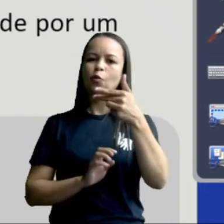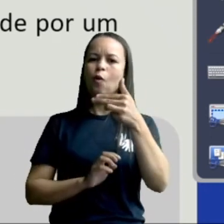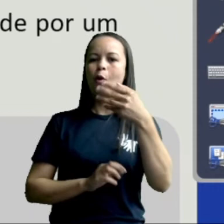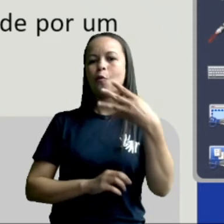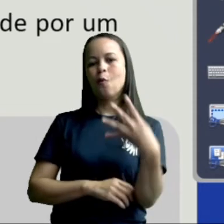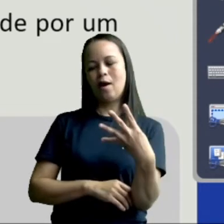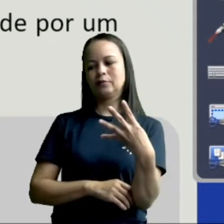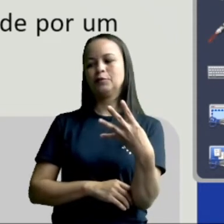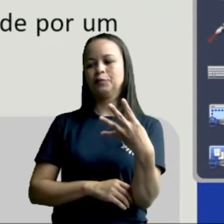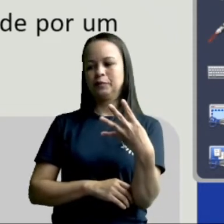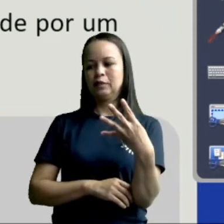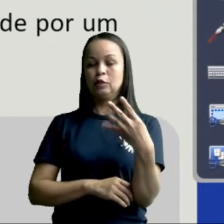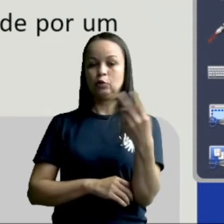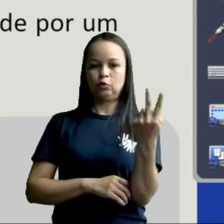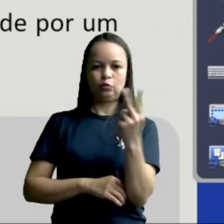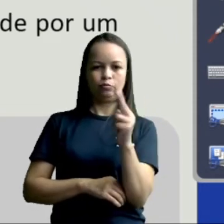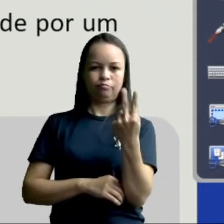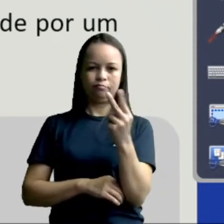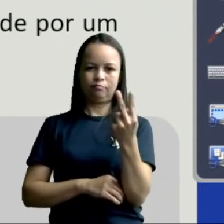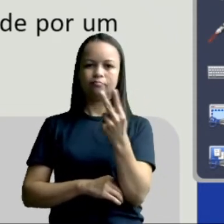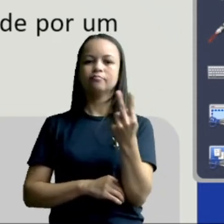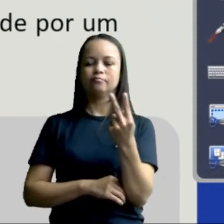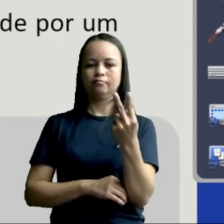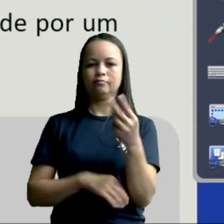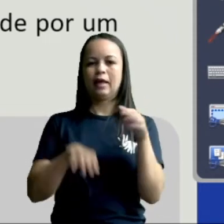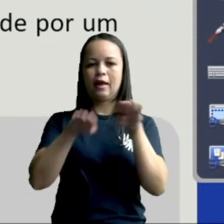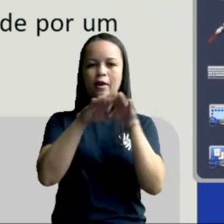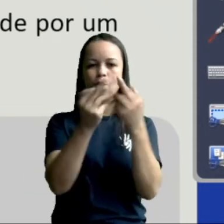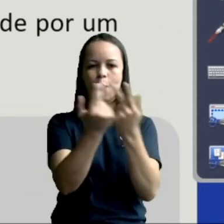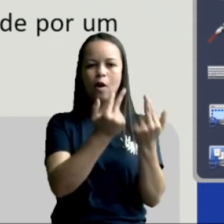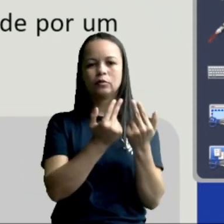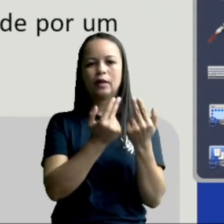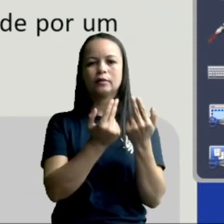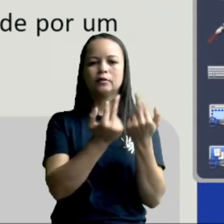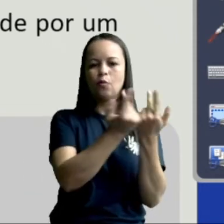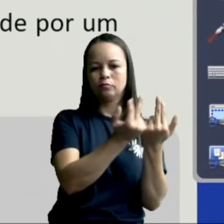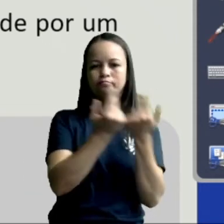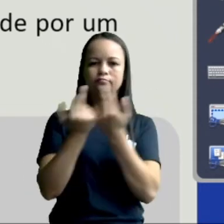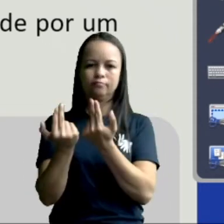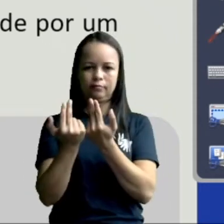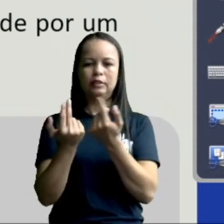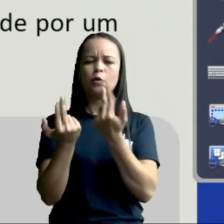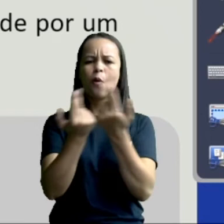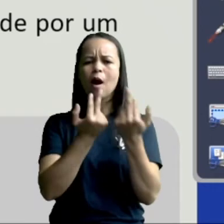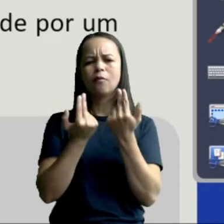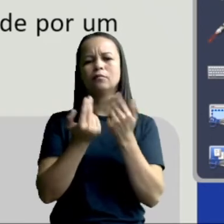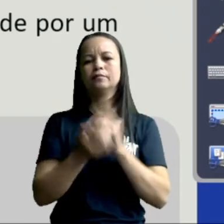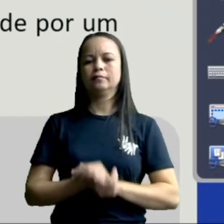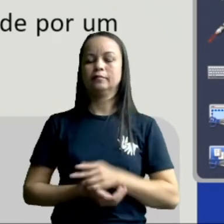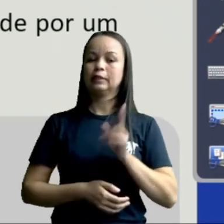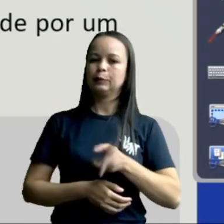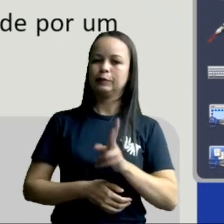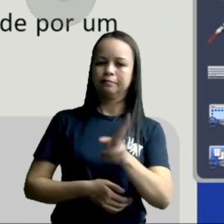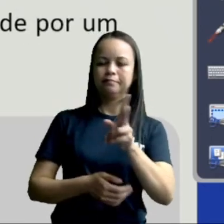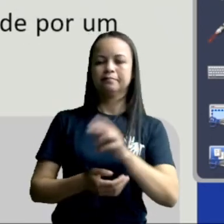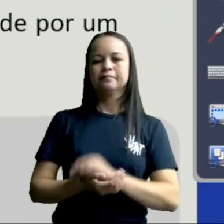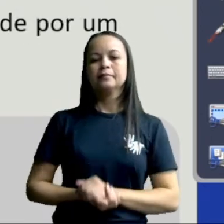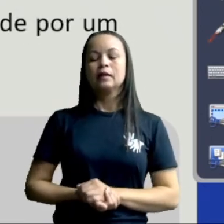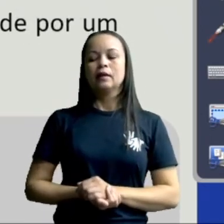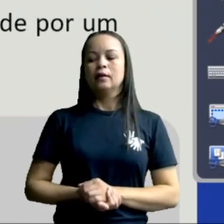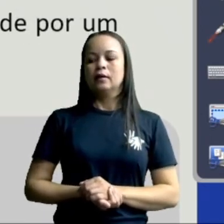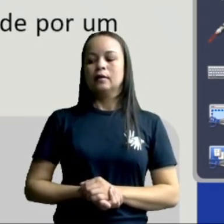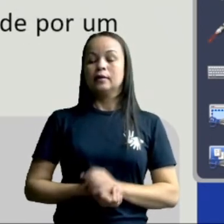4 dos dois lados da igualdade, tá? Tanto aqui quanto aqui. Então, gente, sempre se a